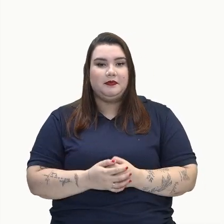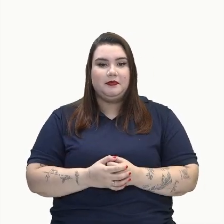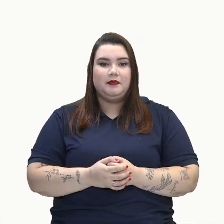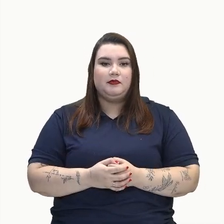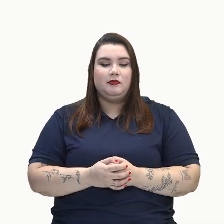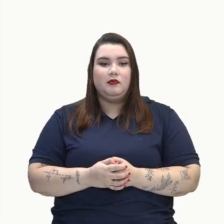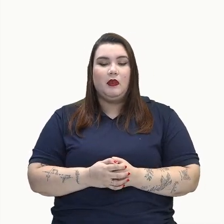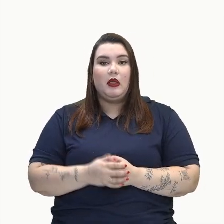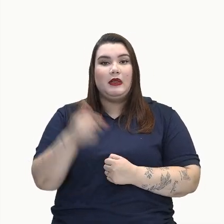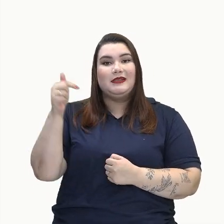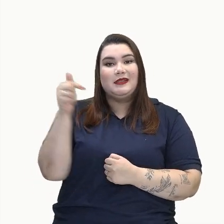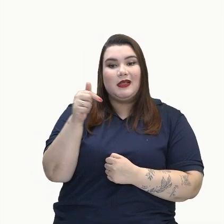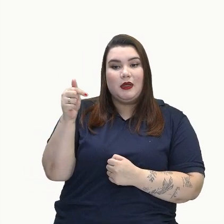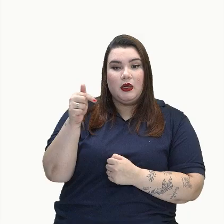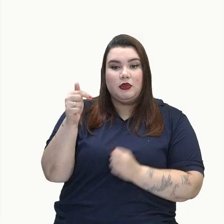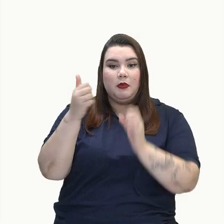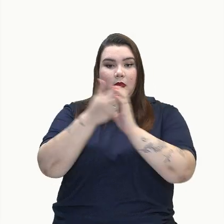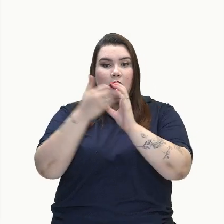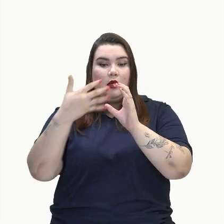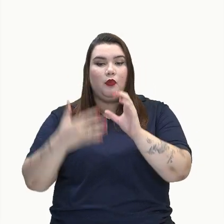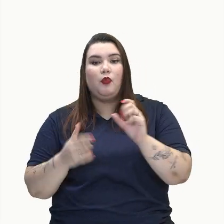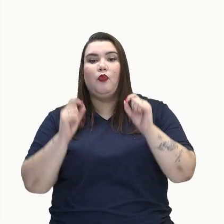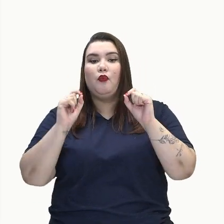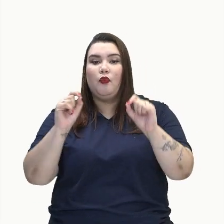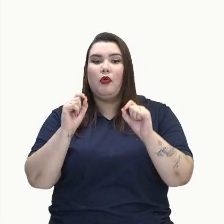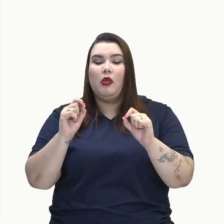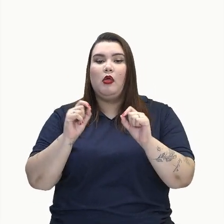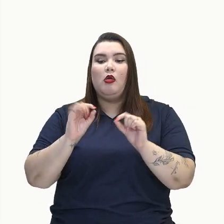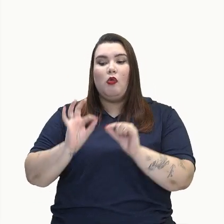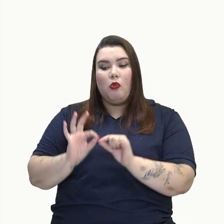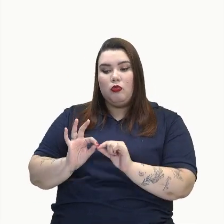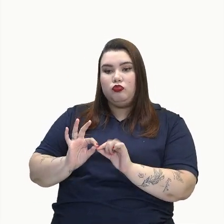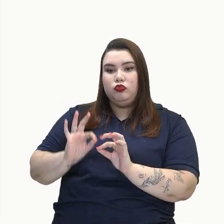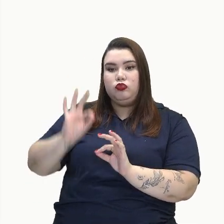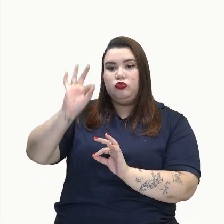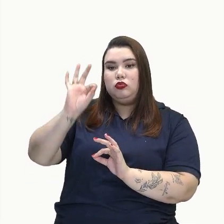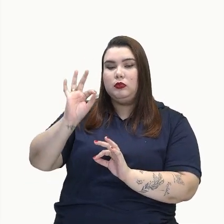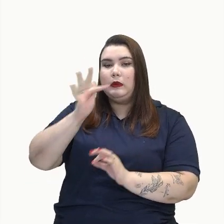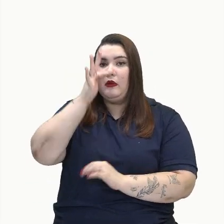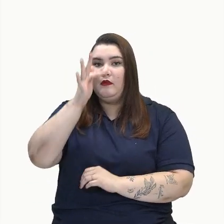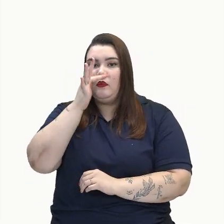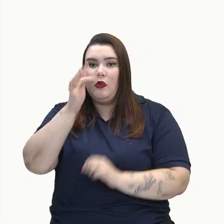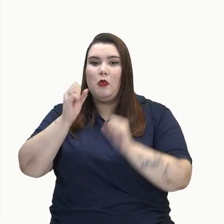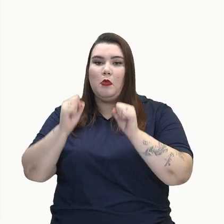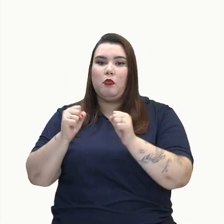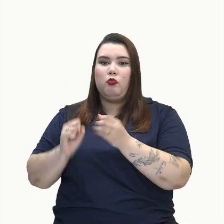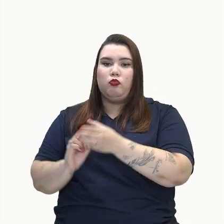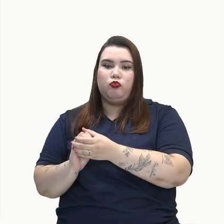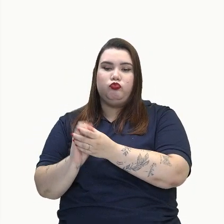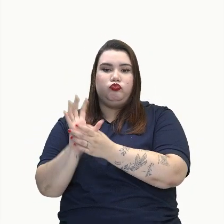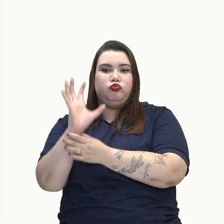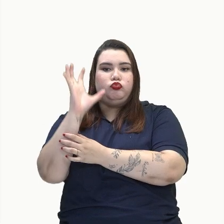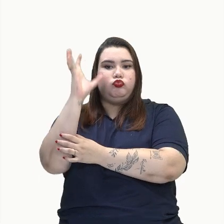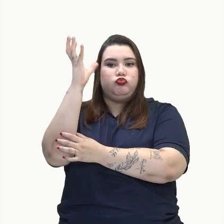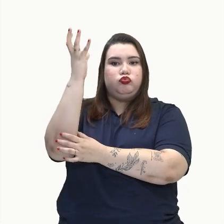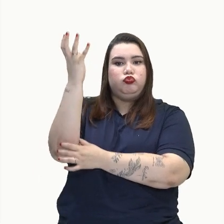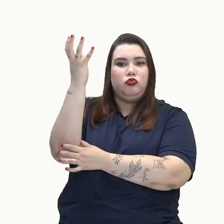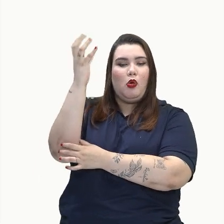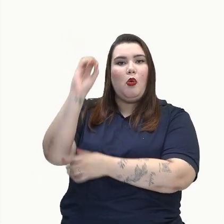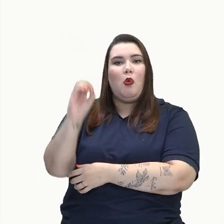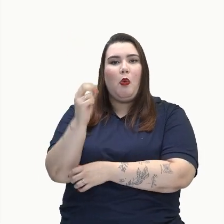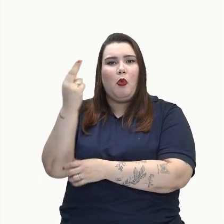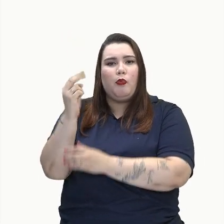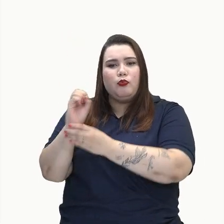E a característica 7 analisada foi a altura da planta, onde essa planta pode ser tanto alta ou ela